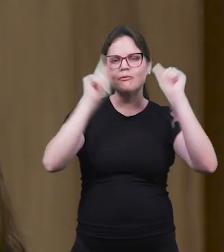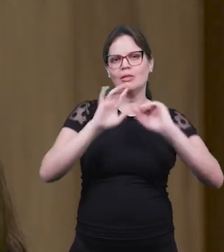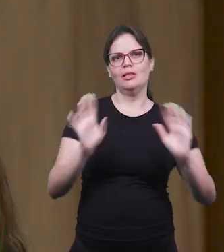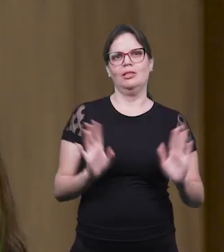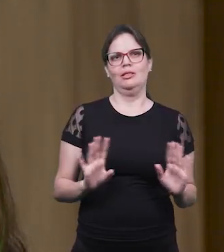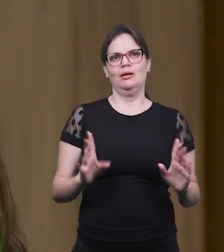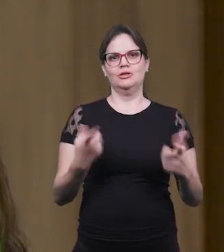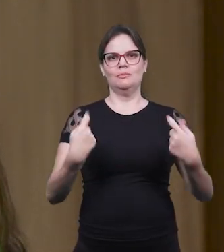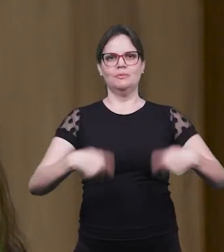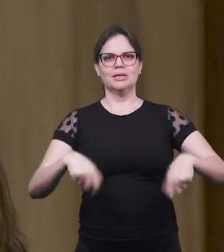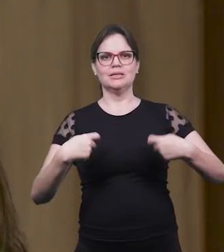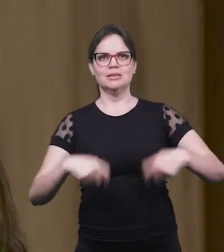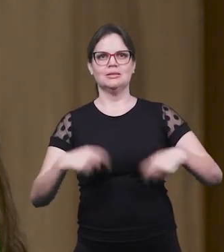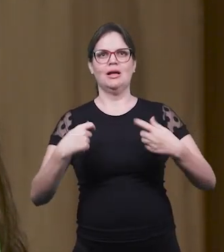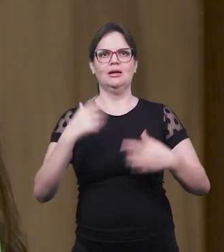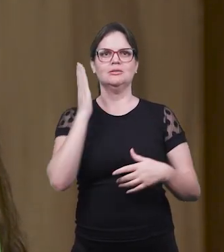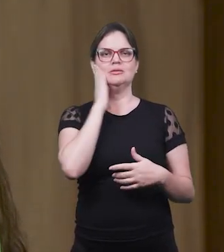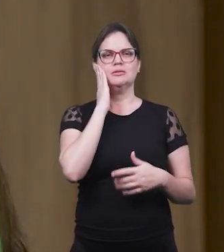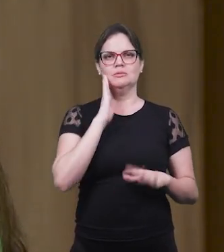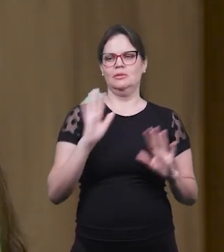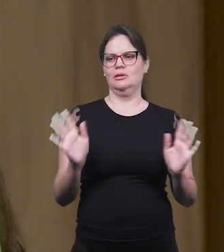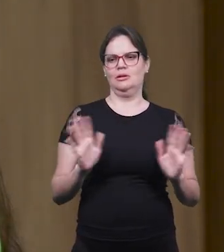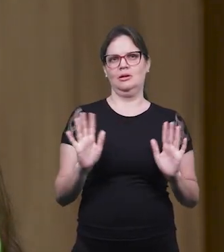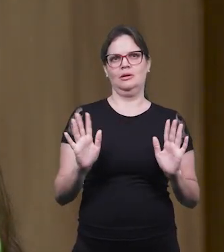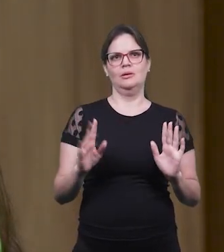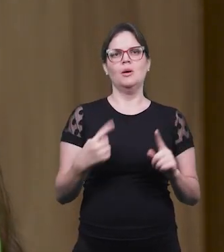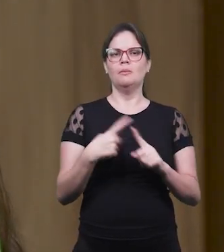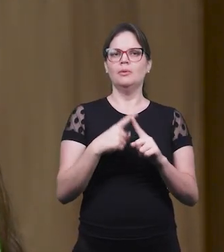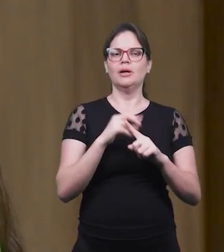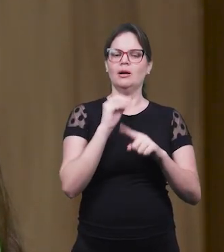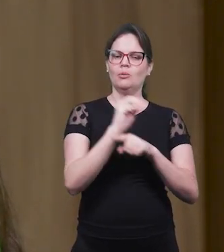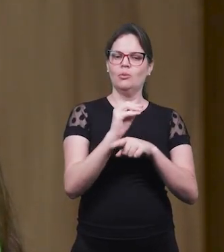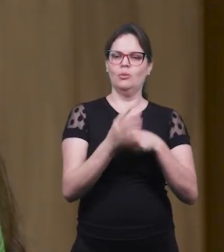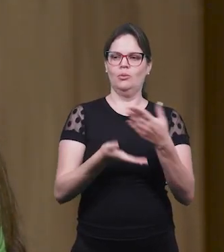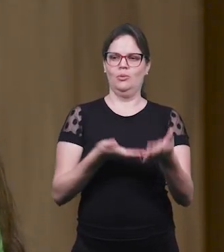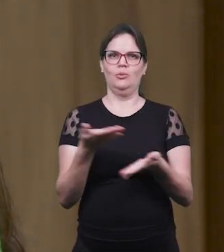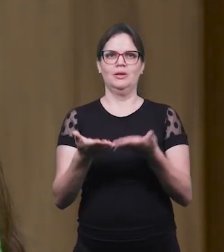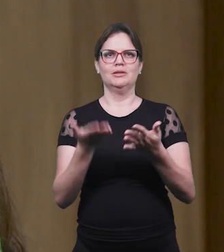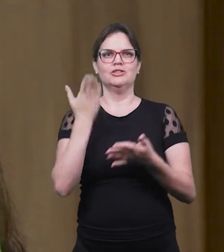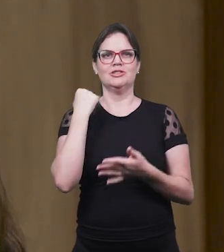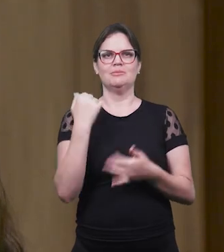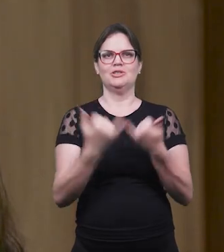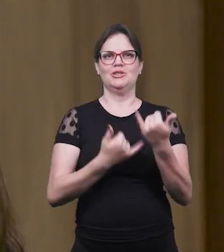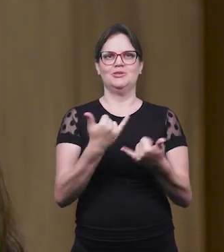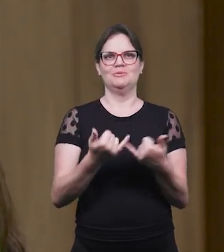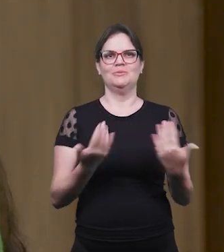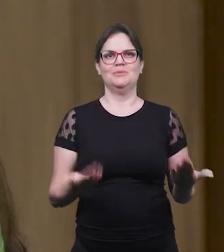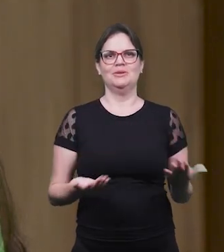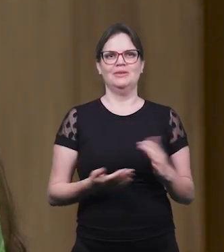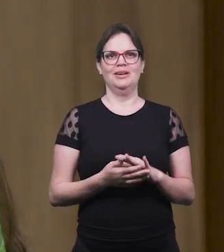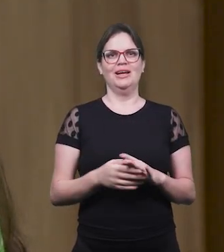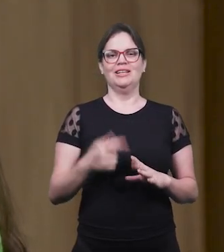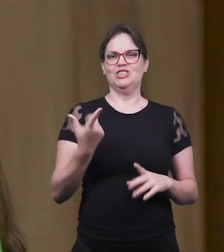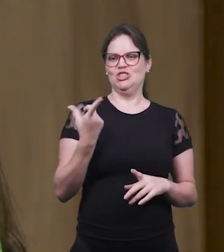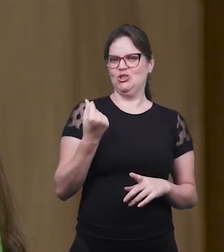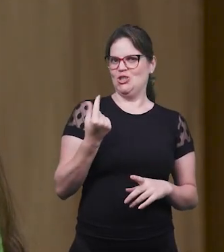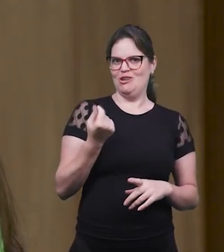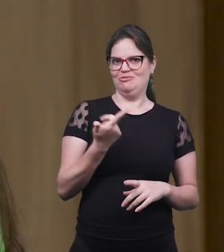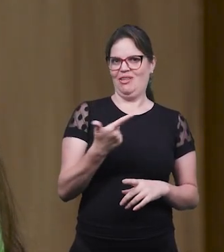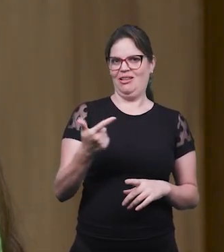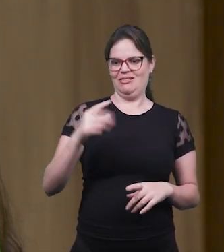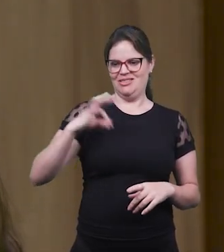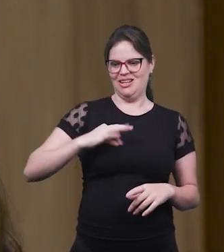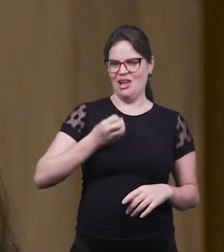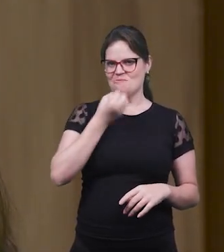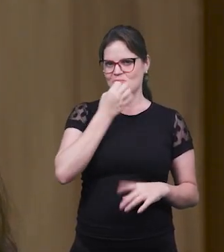de pesquisar, de saber que a enfermagem é puro cuidado. Né? A gente brinca e fala que não ganha dinheiro não, mas a gente